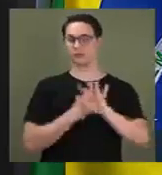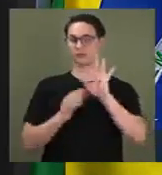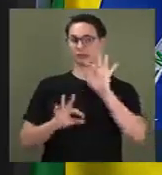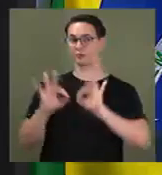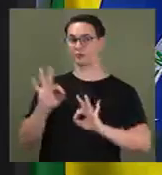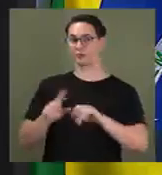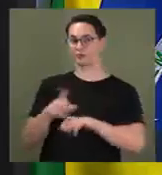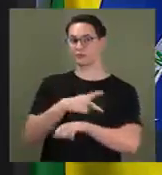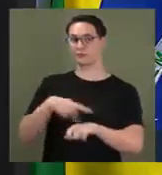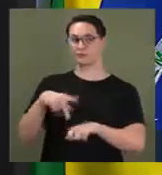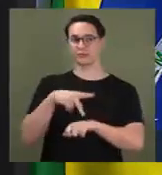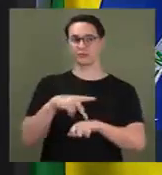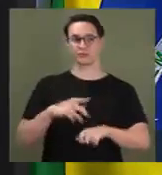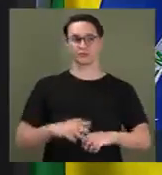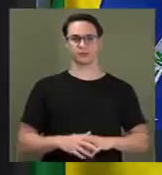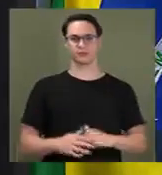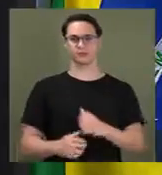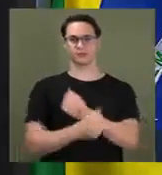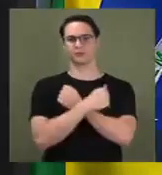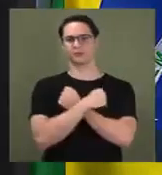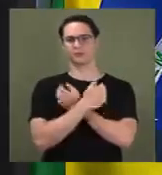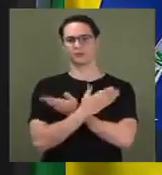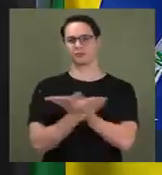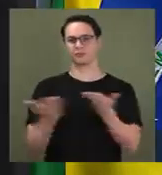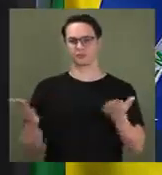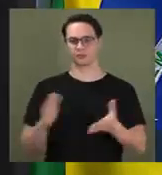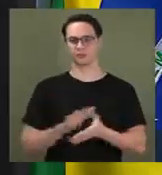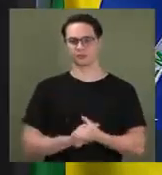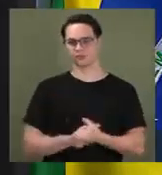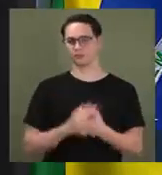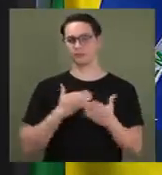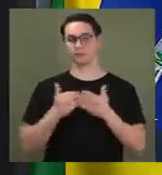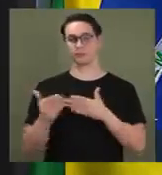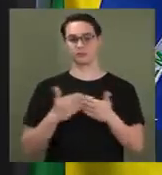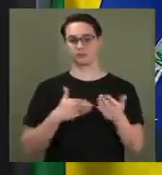de primeiro mundo. Um abraço a todos, independente da posição de cada um.